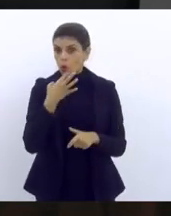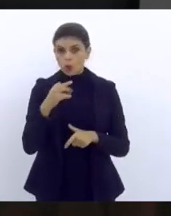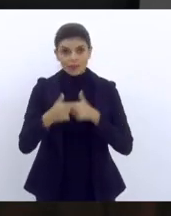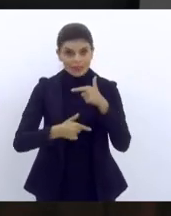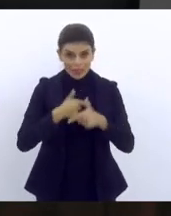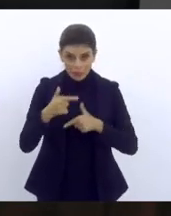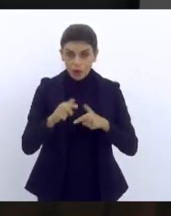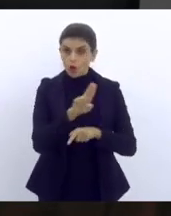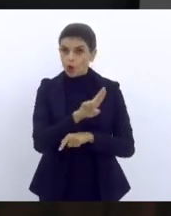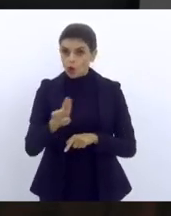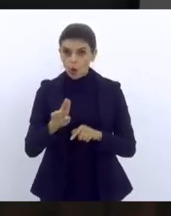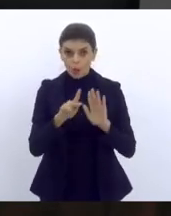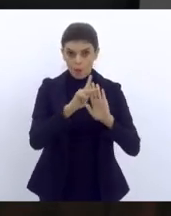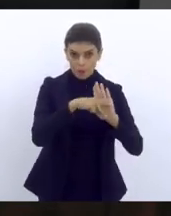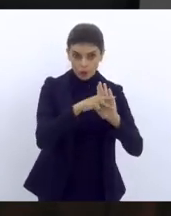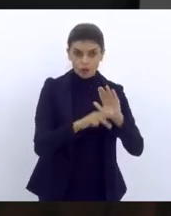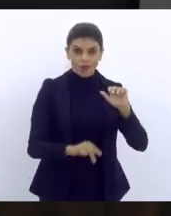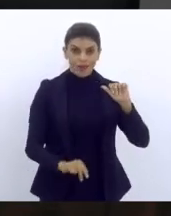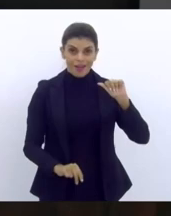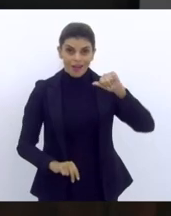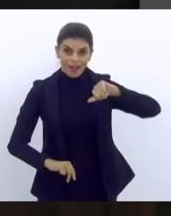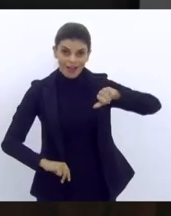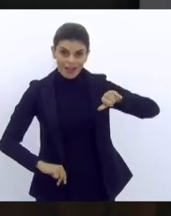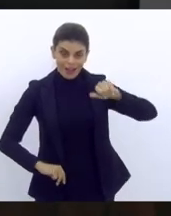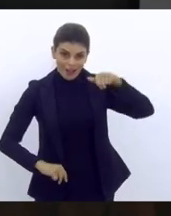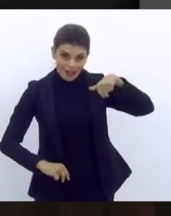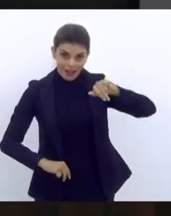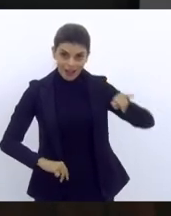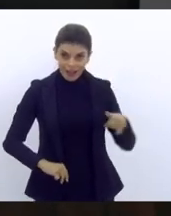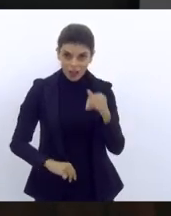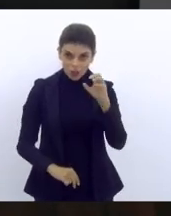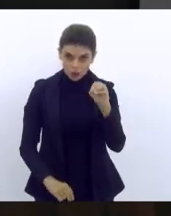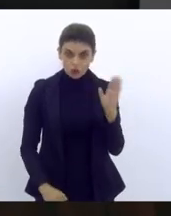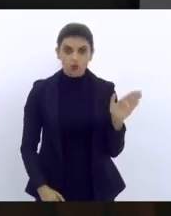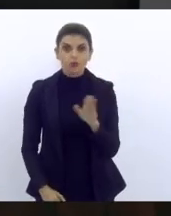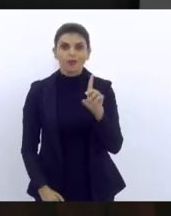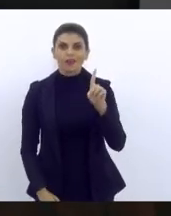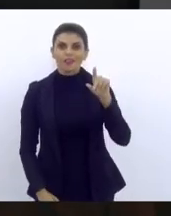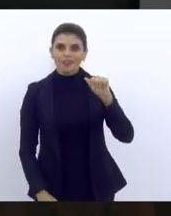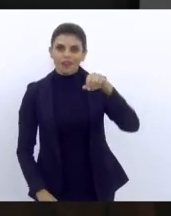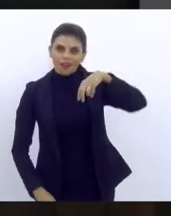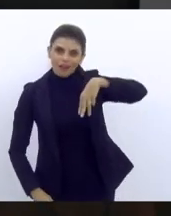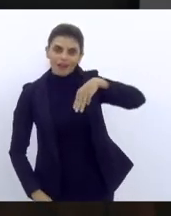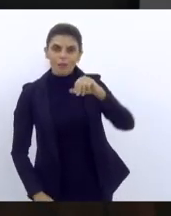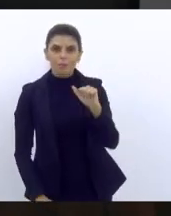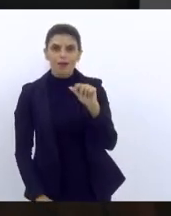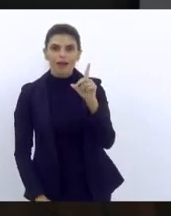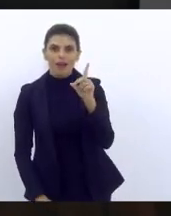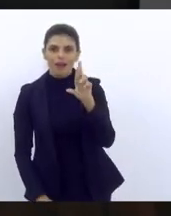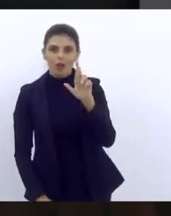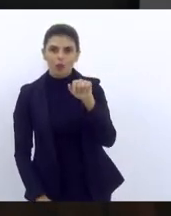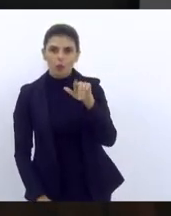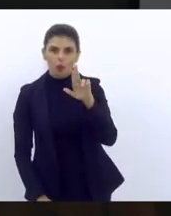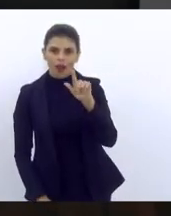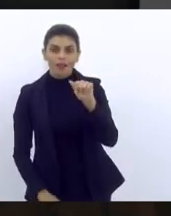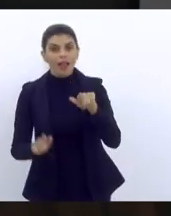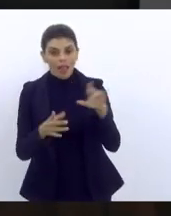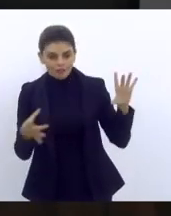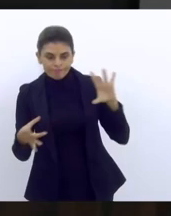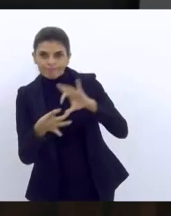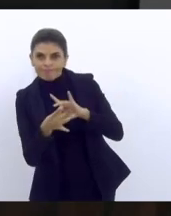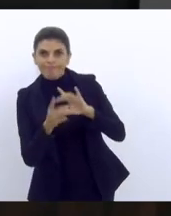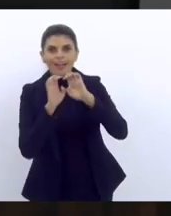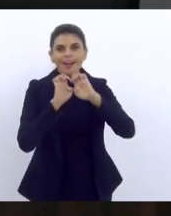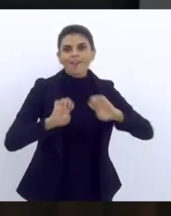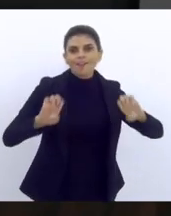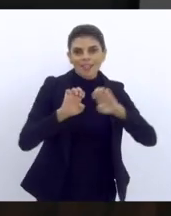Anjo da Madrugada. O Anjo da Madrugada é um braço extensor do projeto EVG, que é a evangelização,